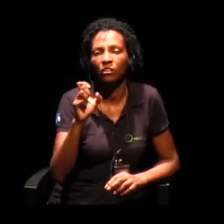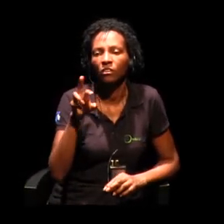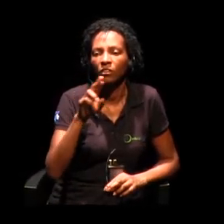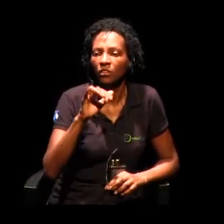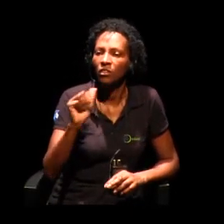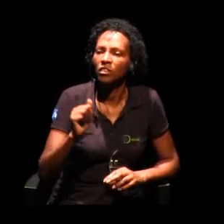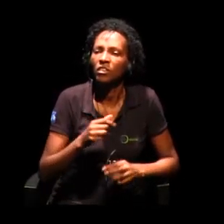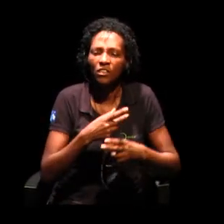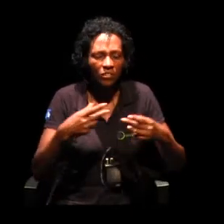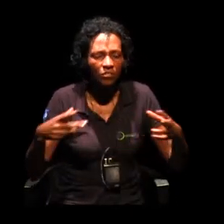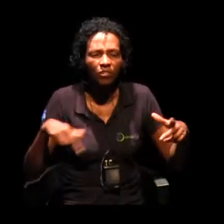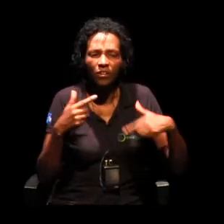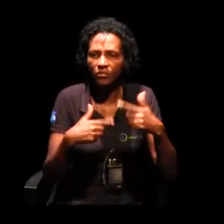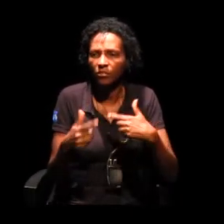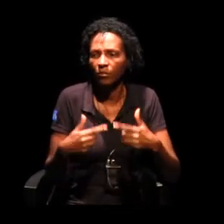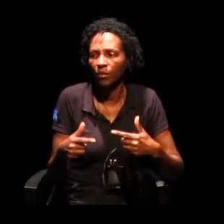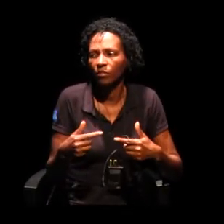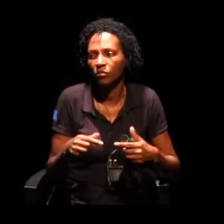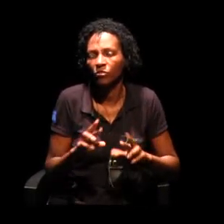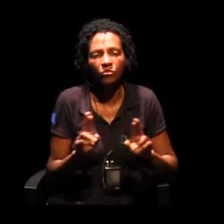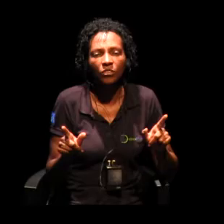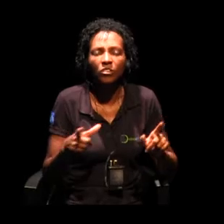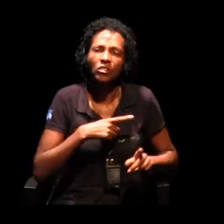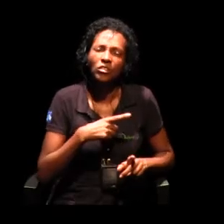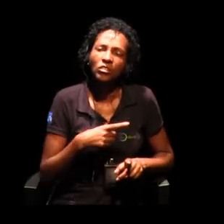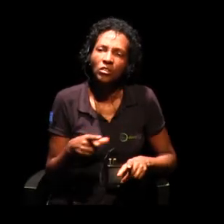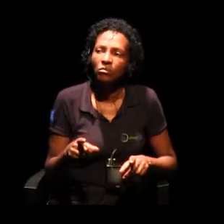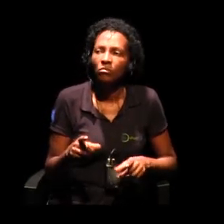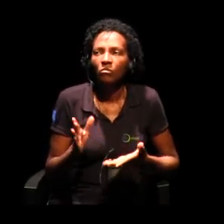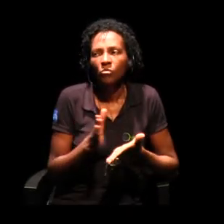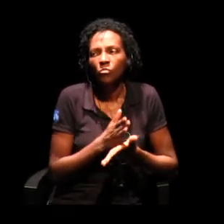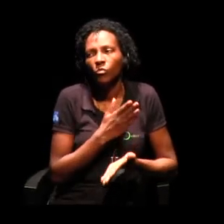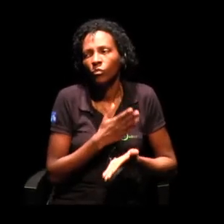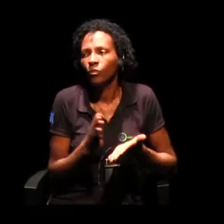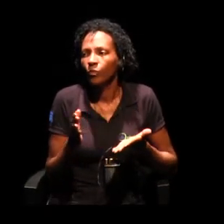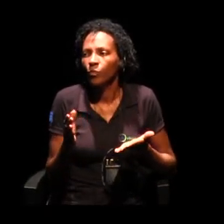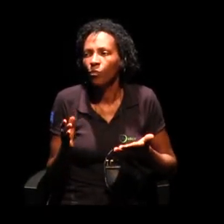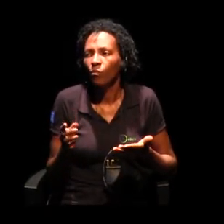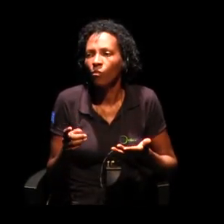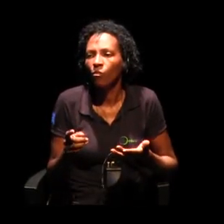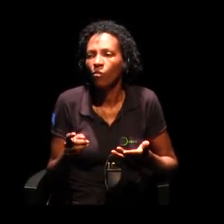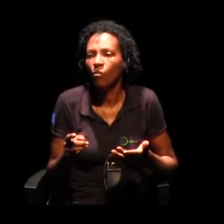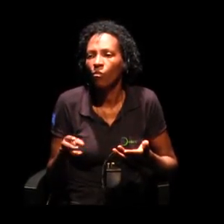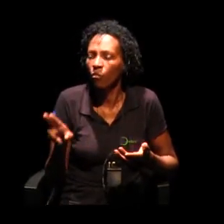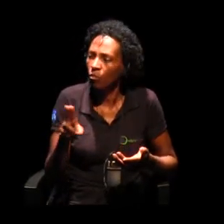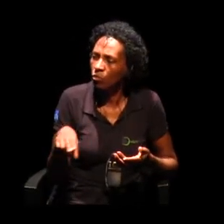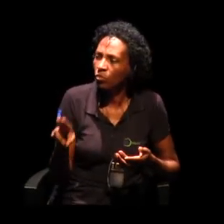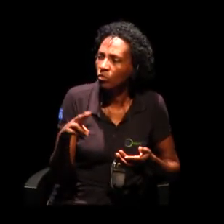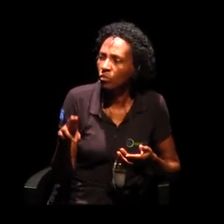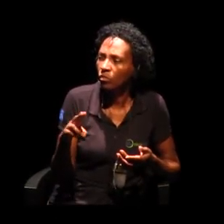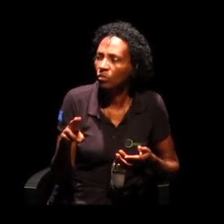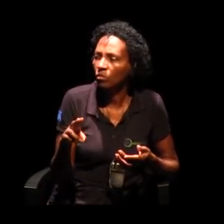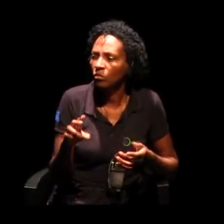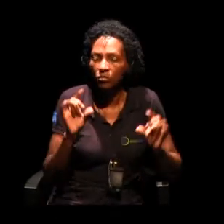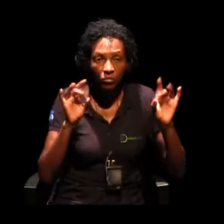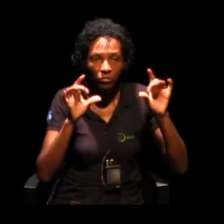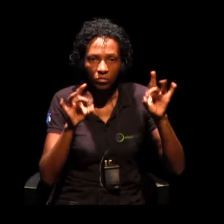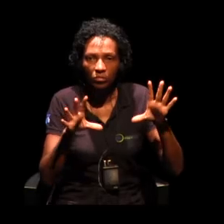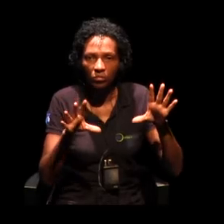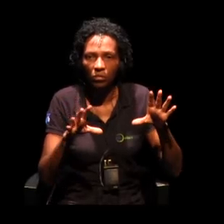ser utilizada para galerias, para outro tipo de serviços. E tínhamos algum tipo